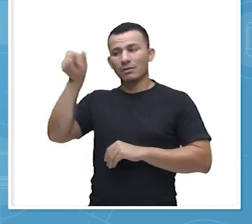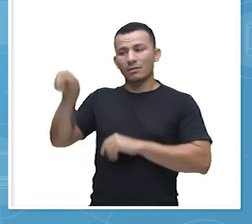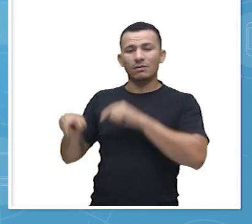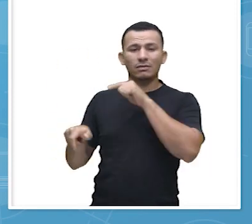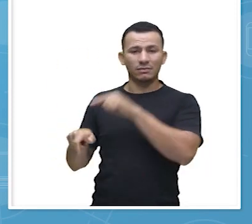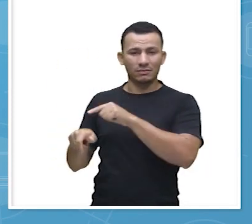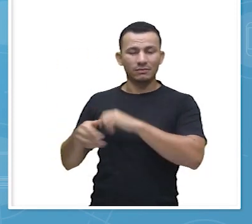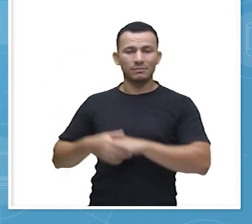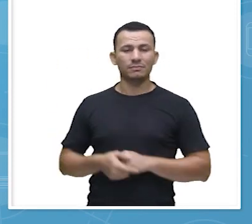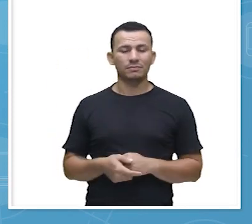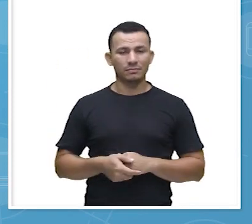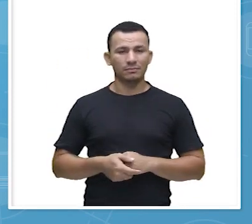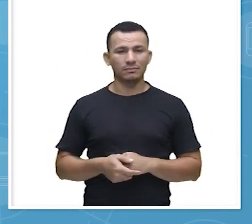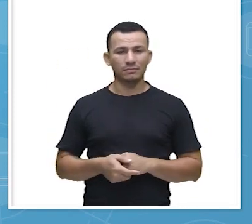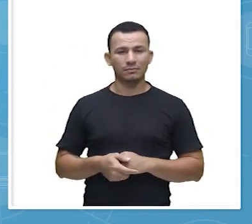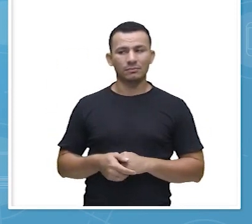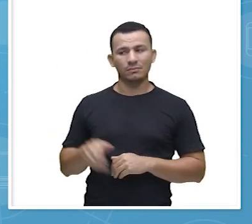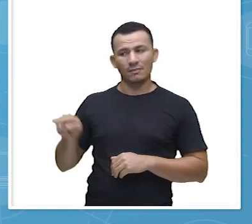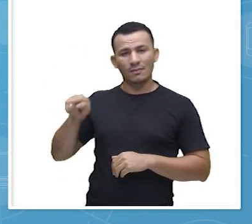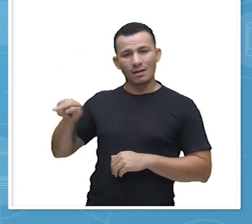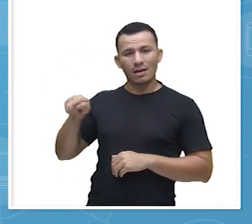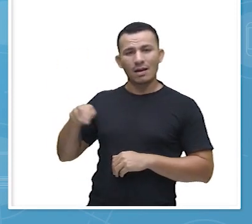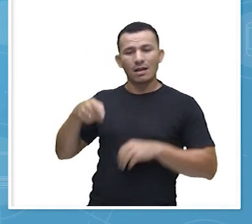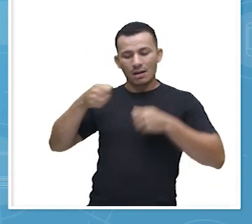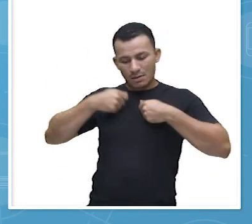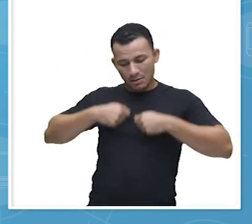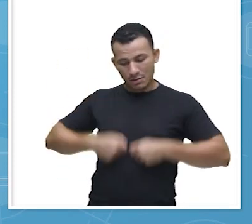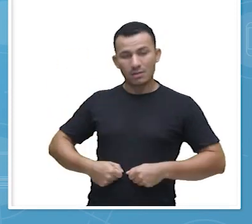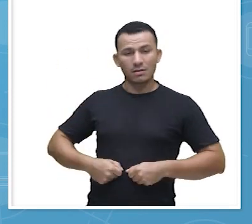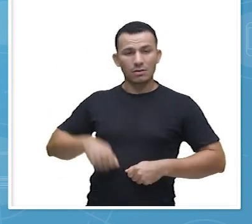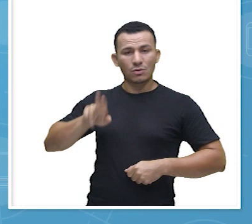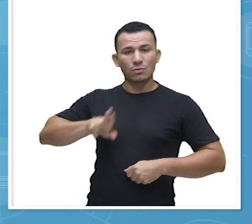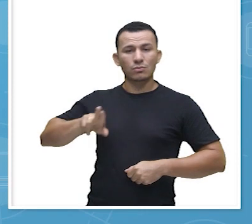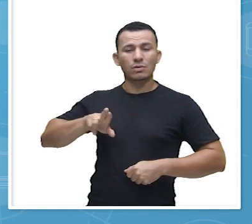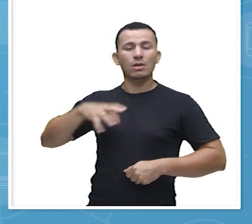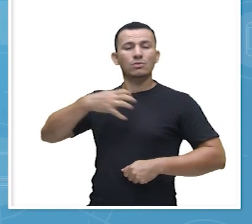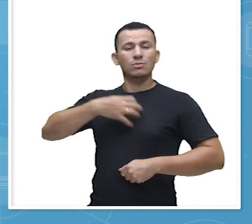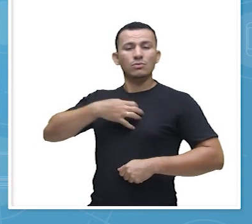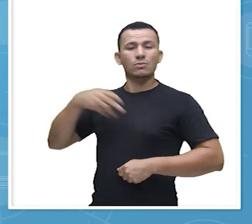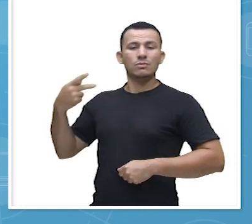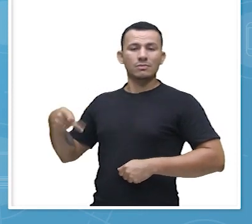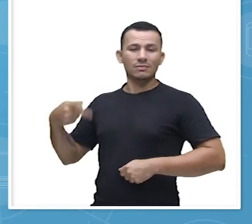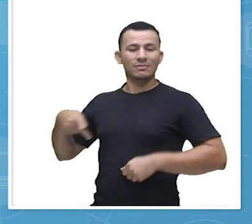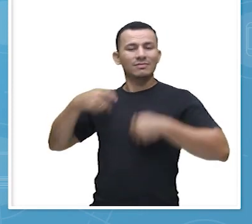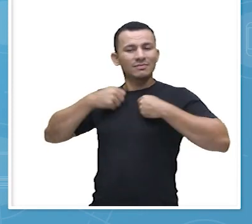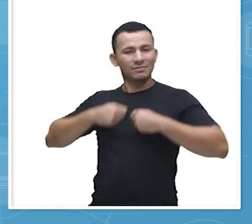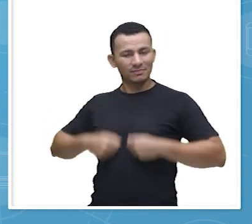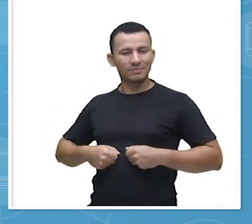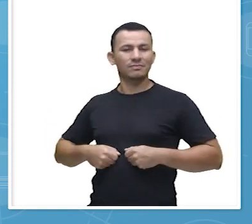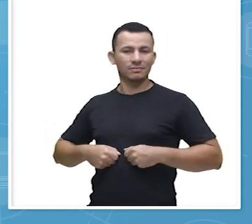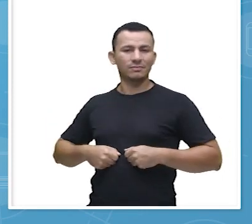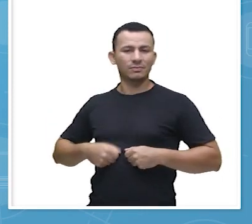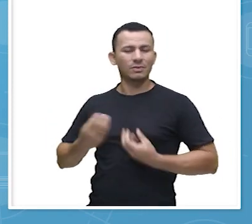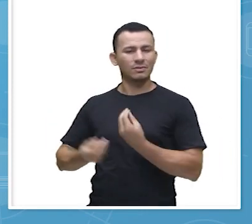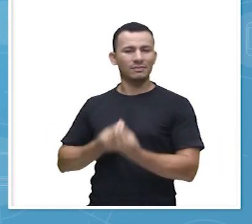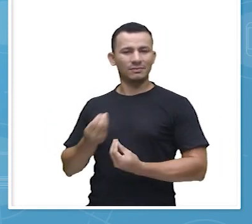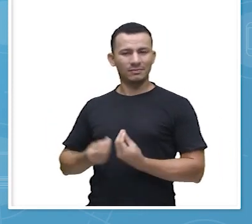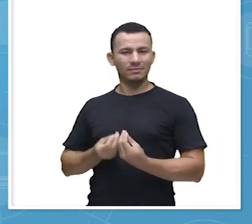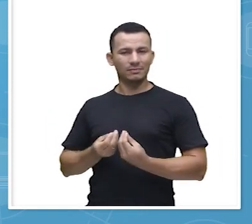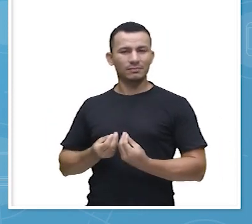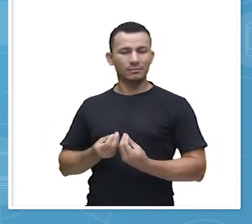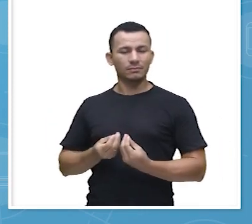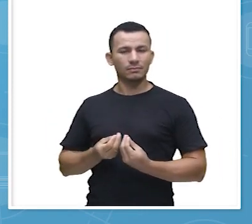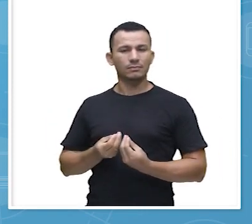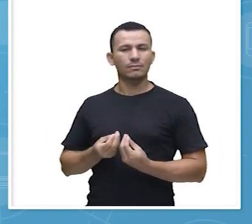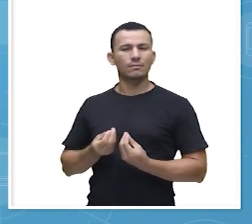diz assim: vovó Maricota se veste assim. Então, é o jeito como vovó Maricota se veste. Então,